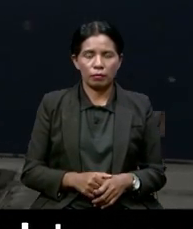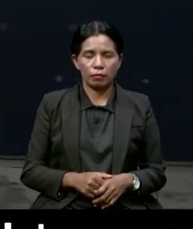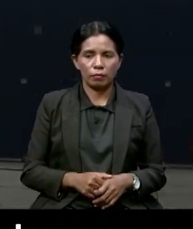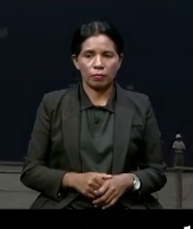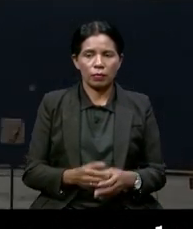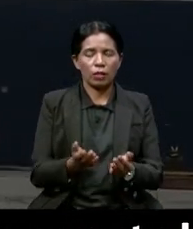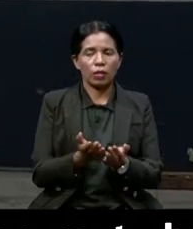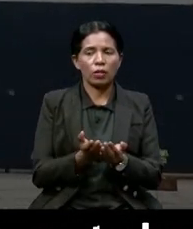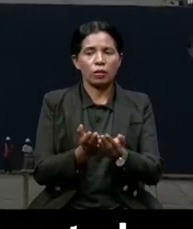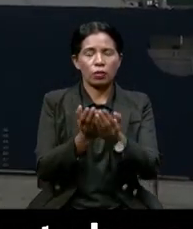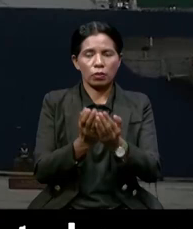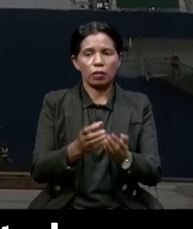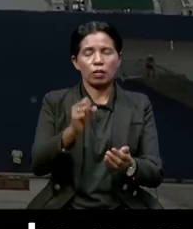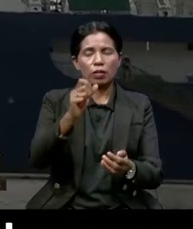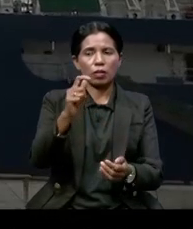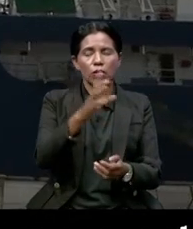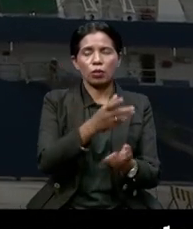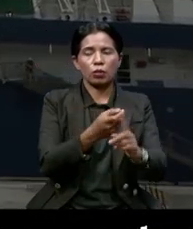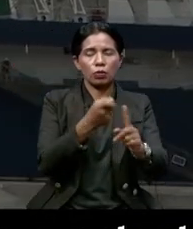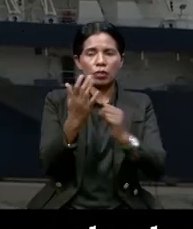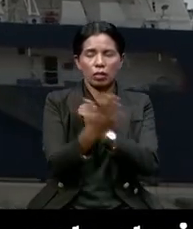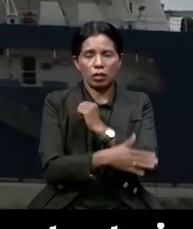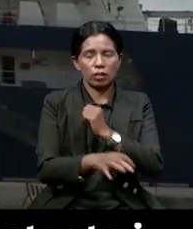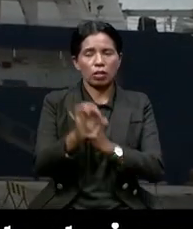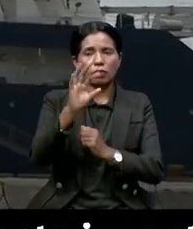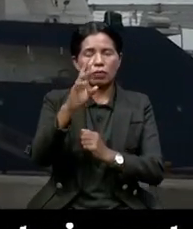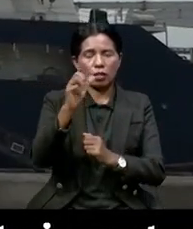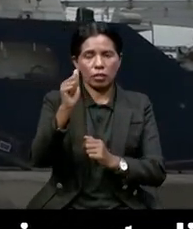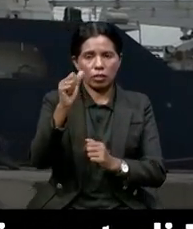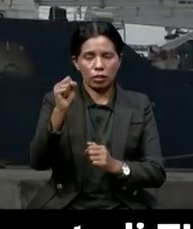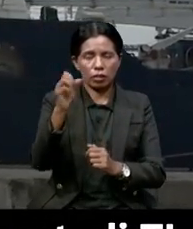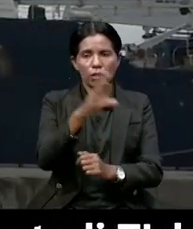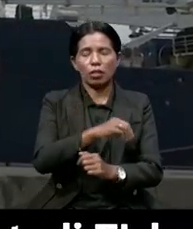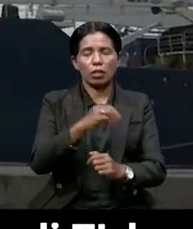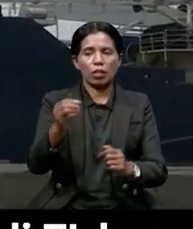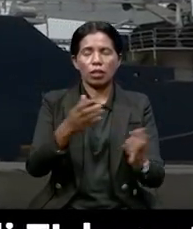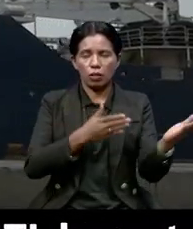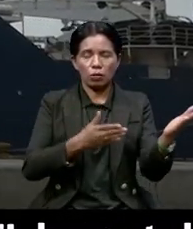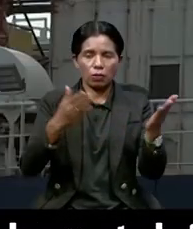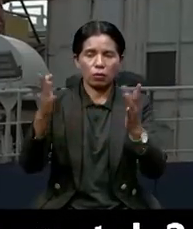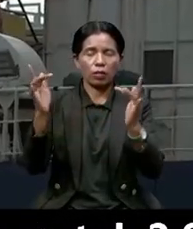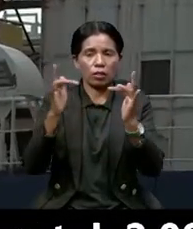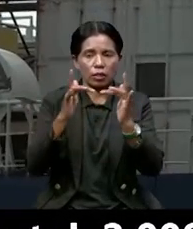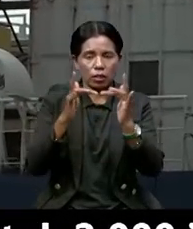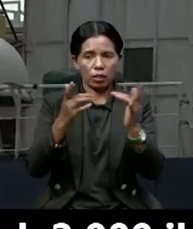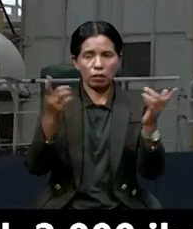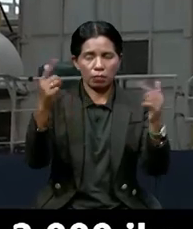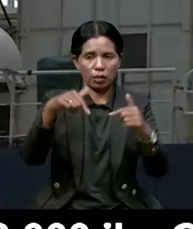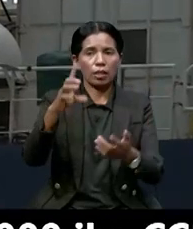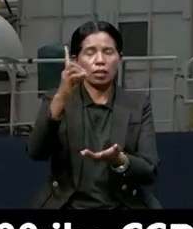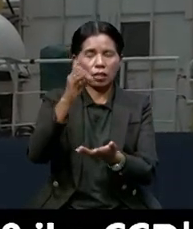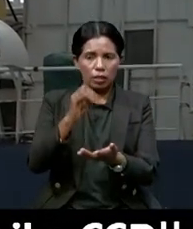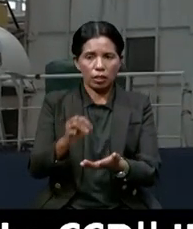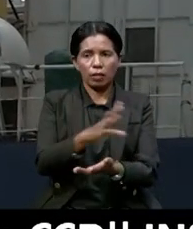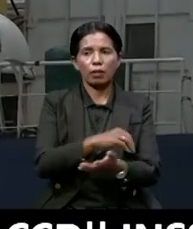Royal Qatar Submarine Network husi nação França nebe tula fibra óptica sexta ne atraca ona iha Porto Dili. Antes nele husi reunião com